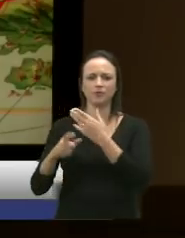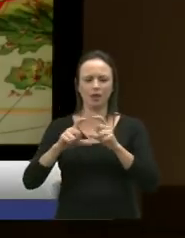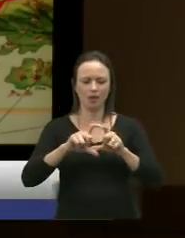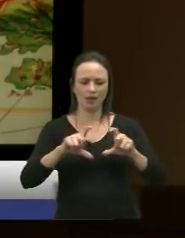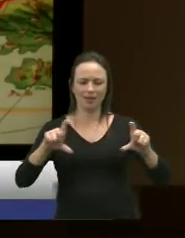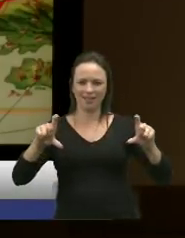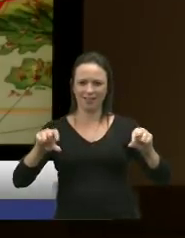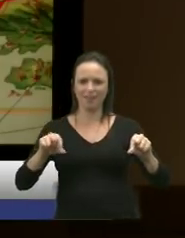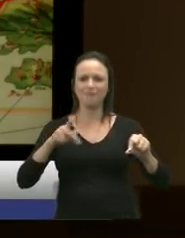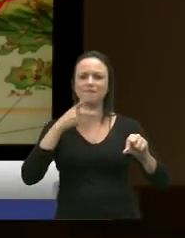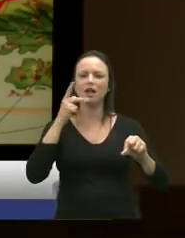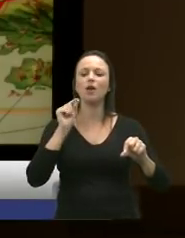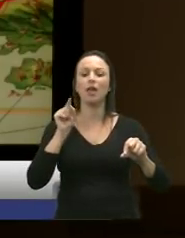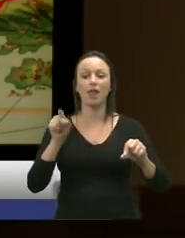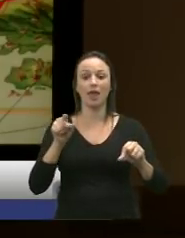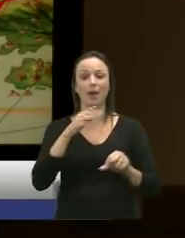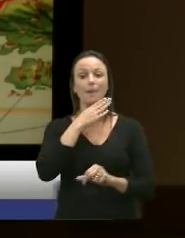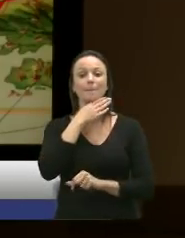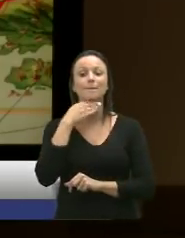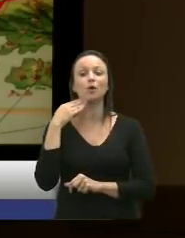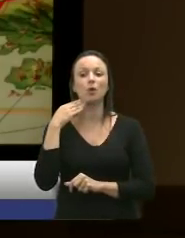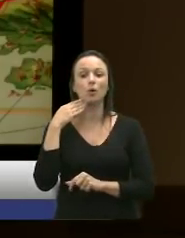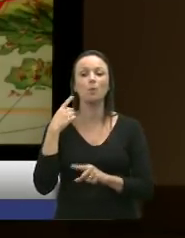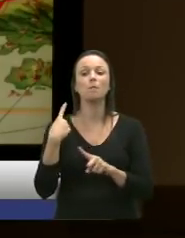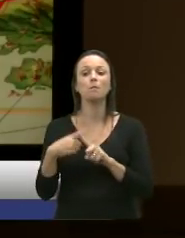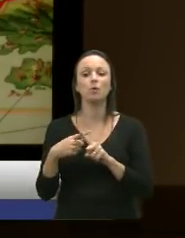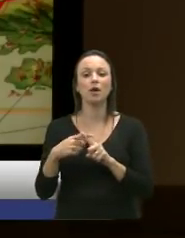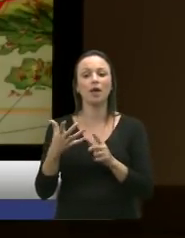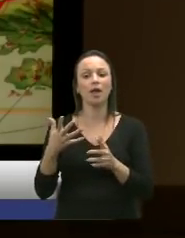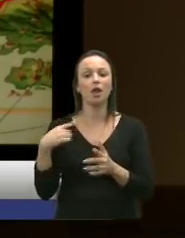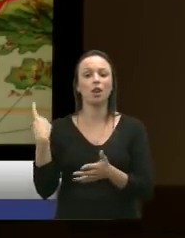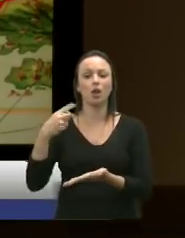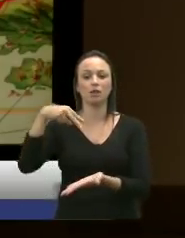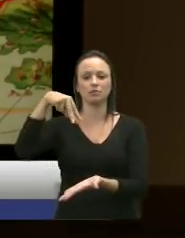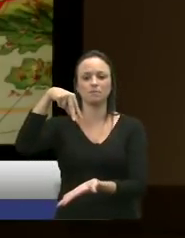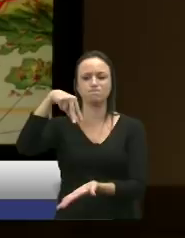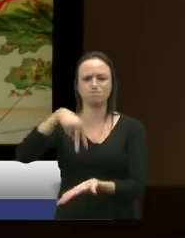diz: ele morreu para que ficássemos de pé.